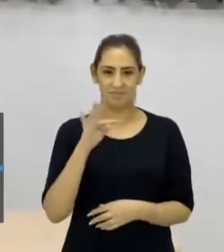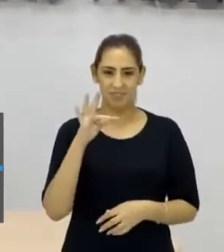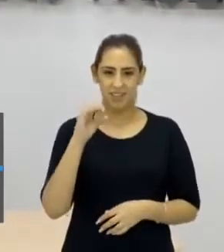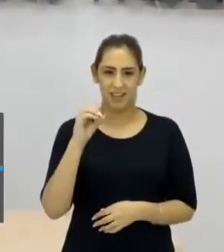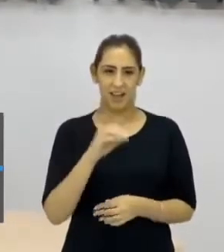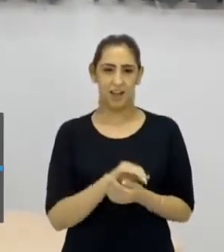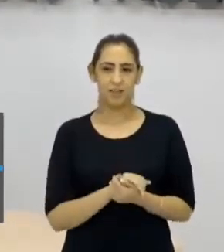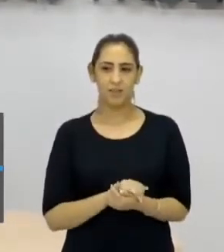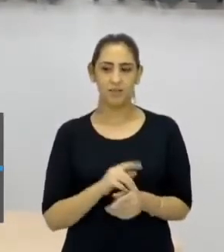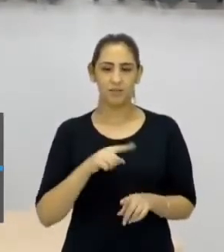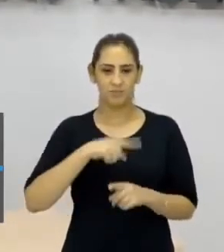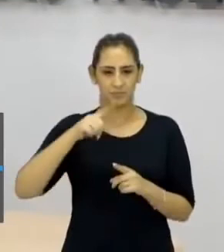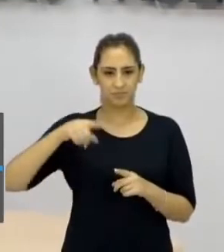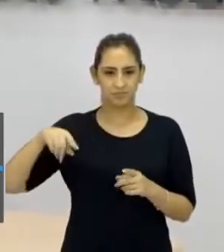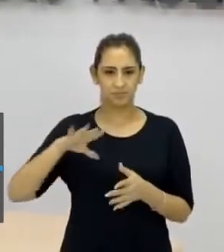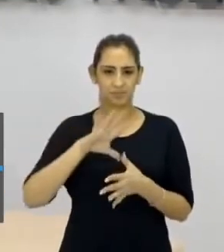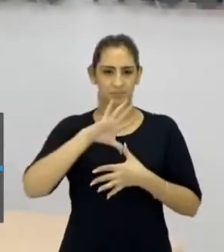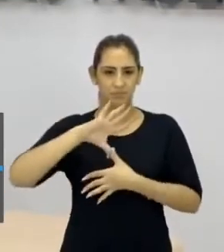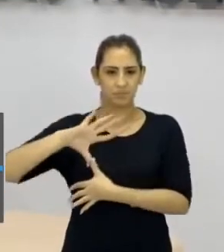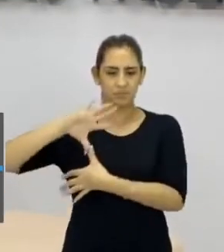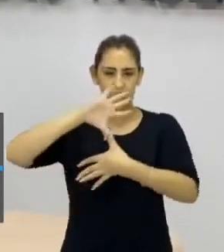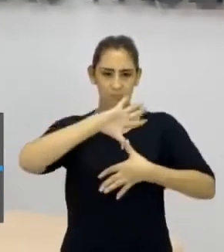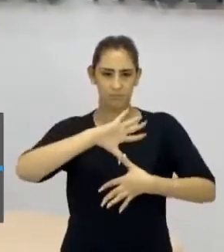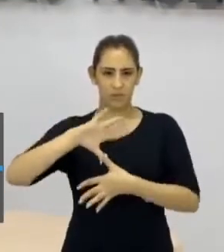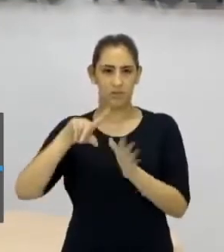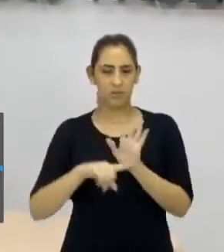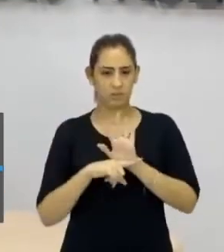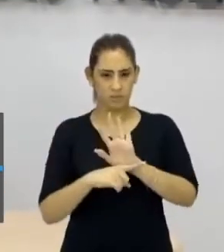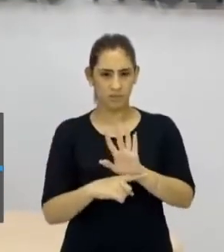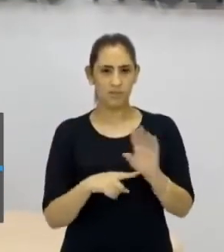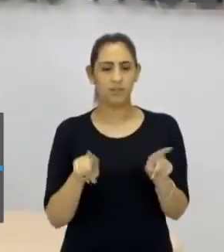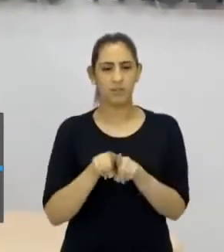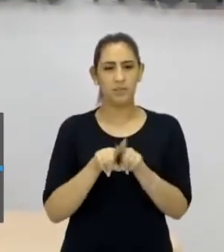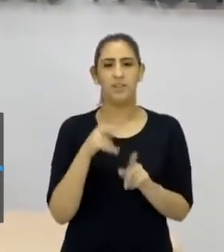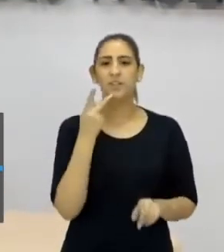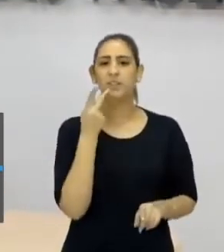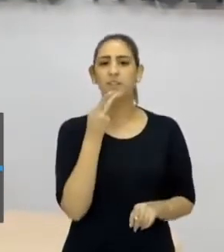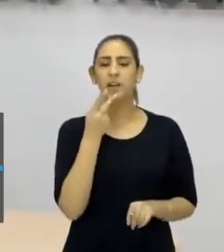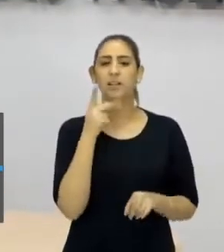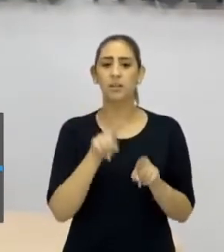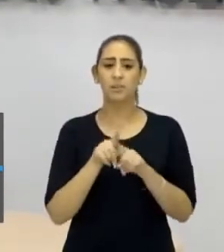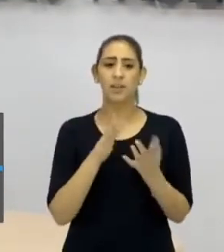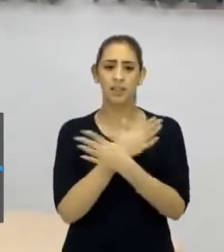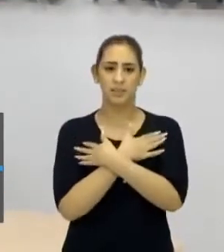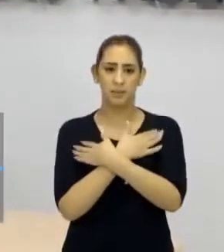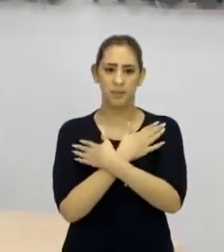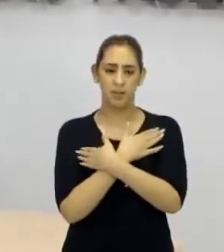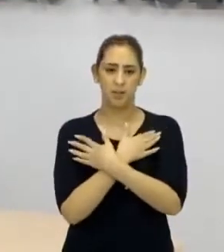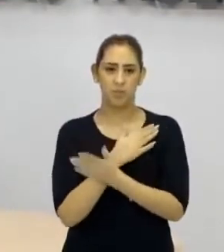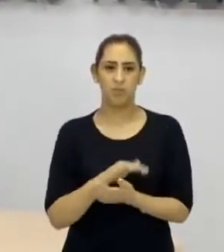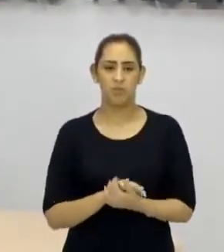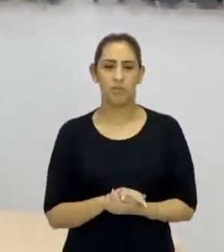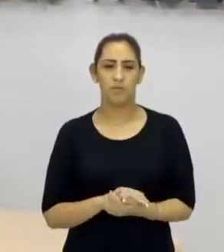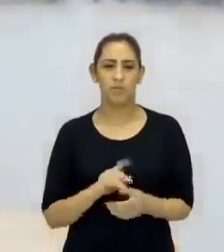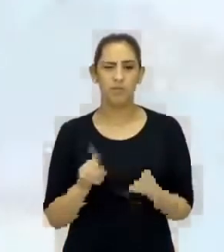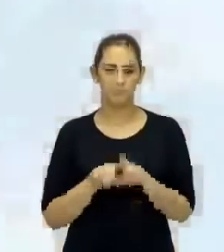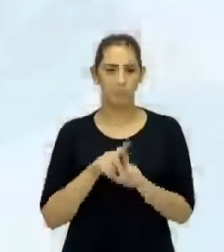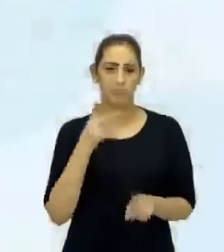que vão referenciar sobre esse assunto, né? Também falando aí sobre desemprego. Nós vamos começar a falar sobre o